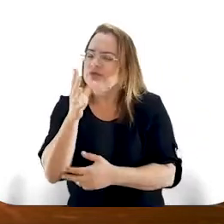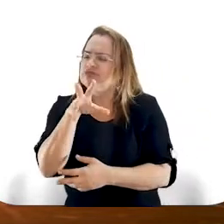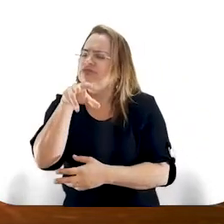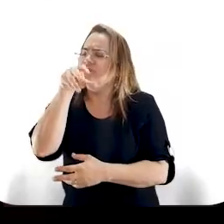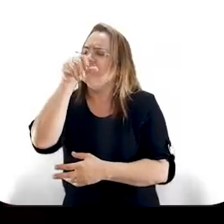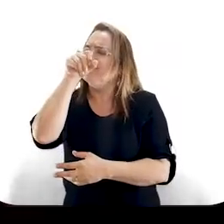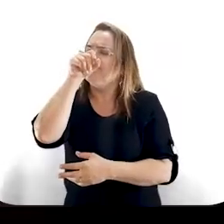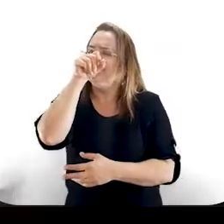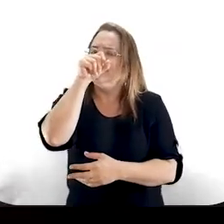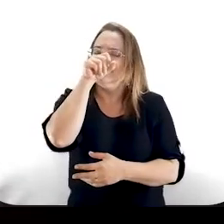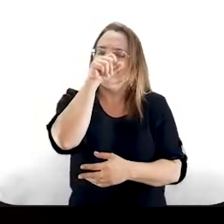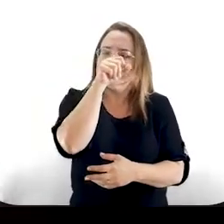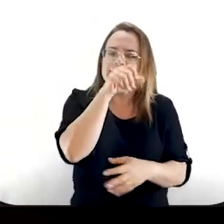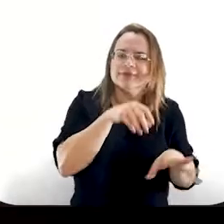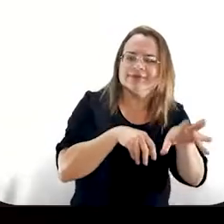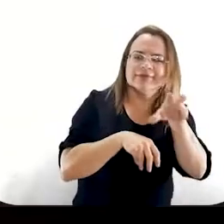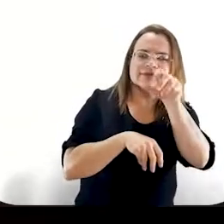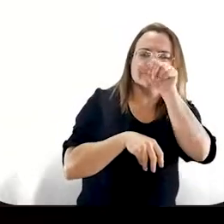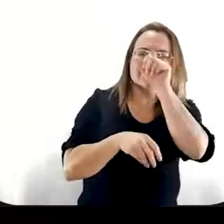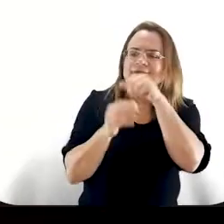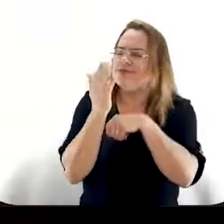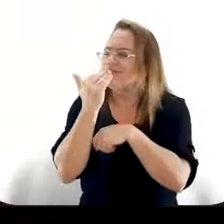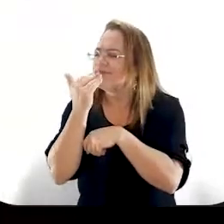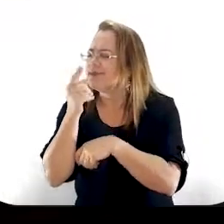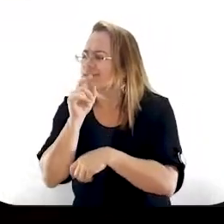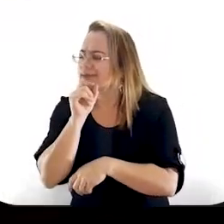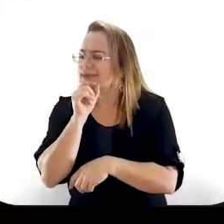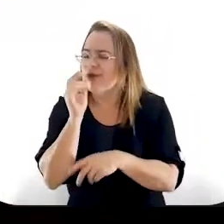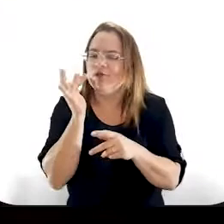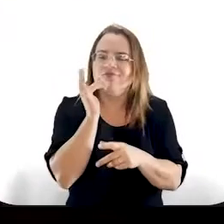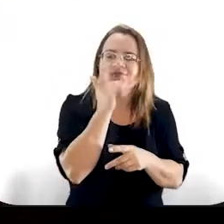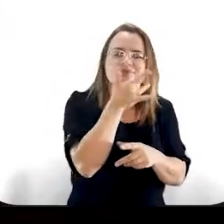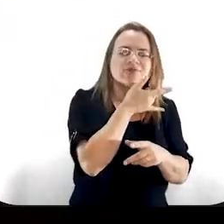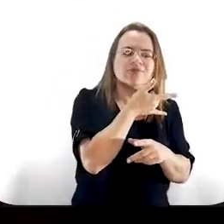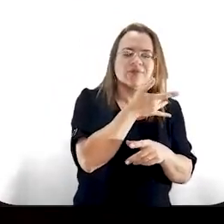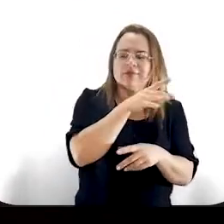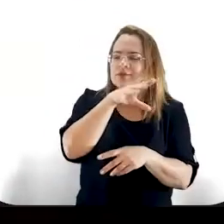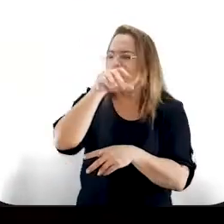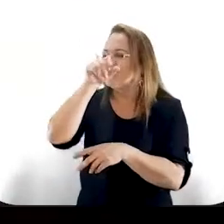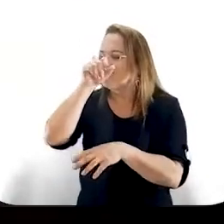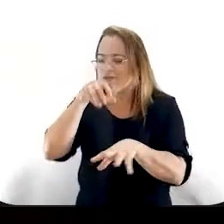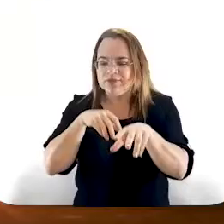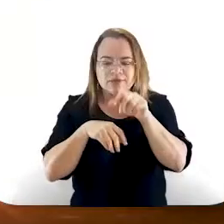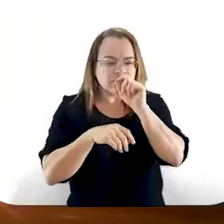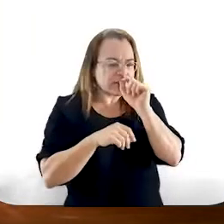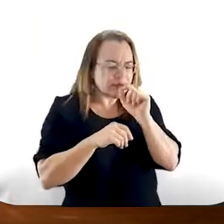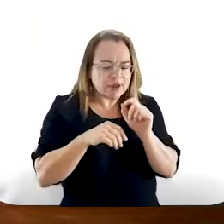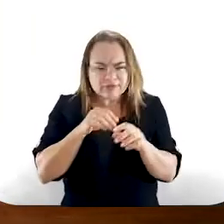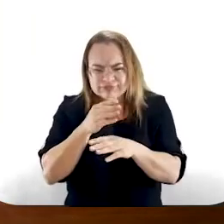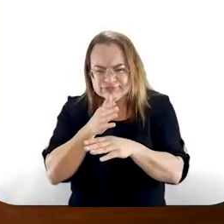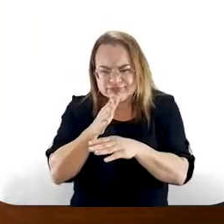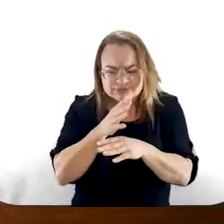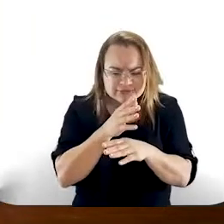cheiro. Foi sentindo o cheiro daquela comida gostosa. E fez, tirou para cá, tirou para lá, até que ele foi